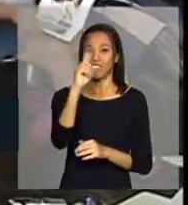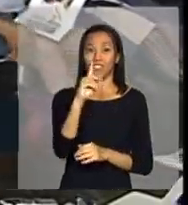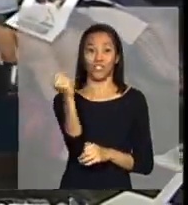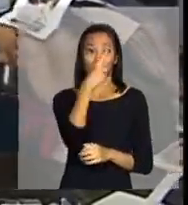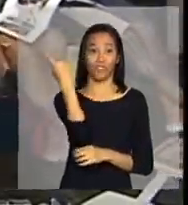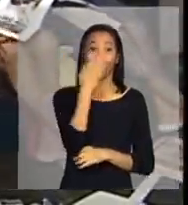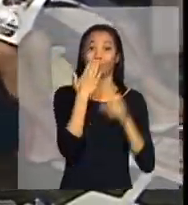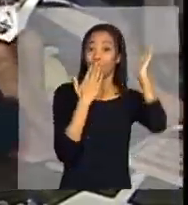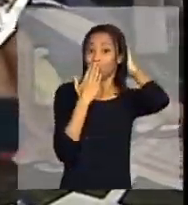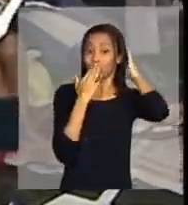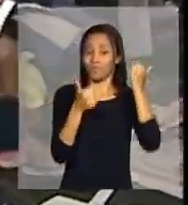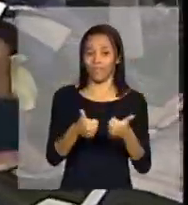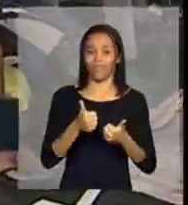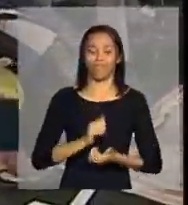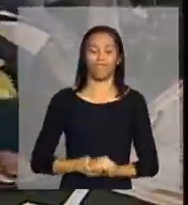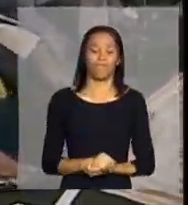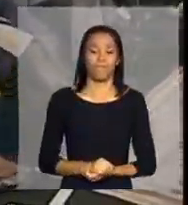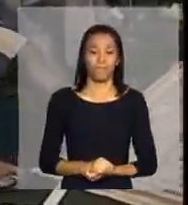nós.